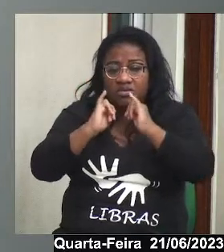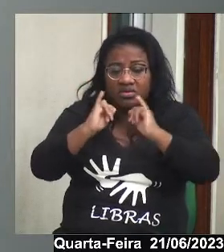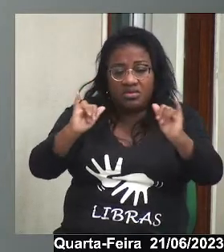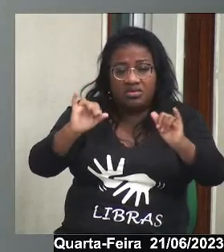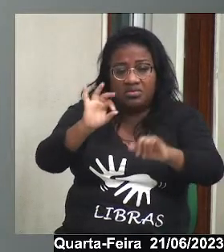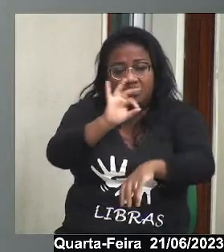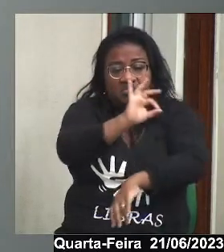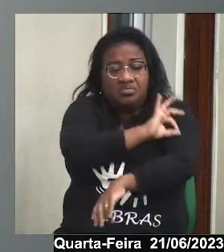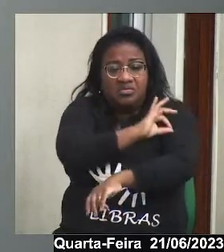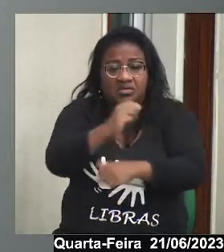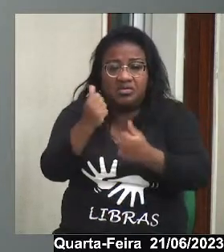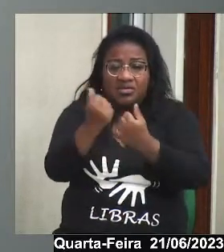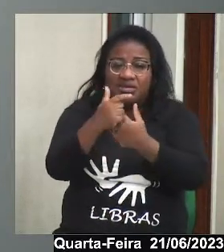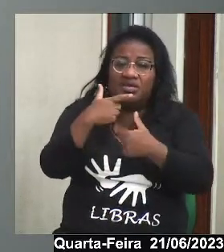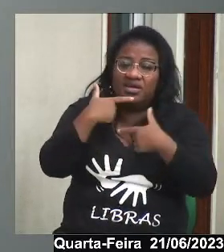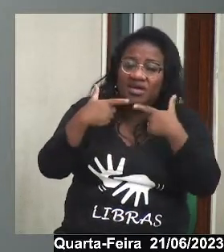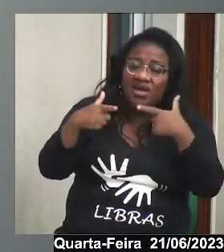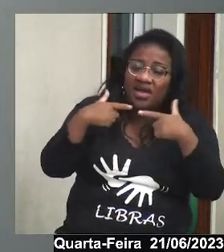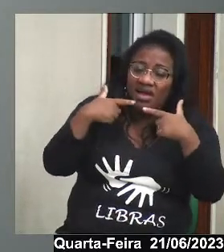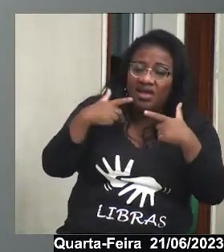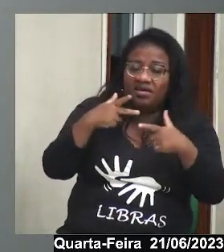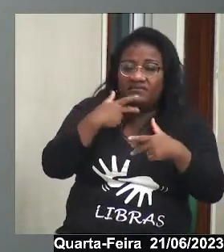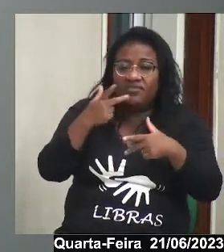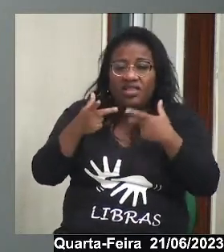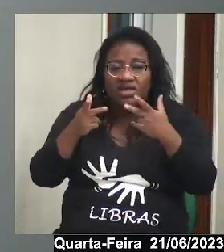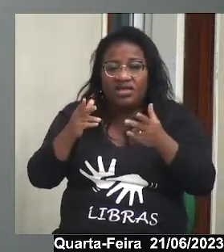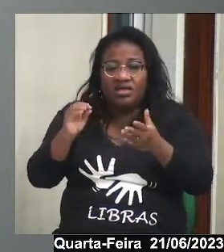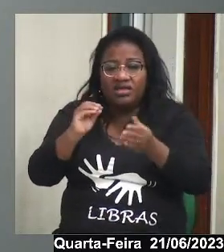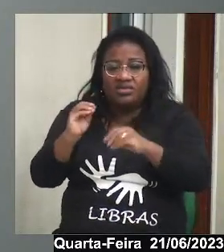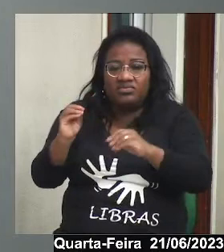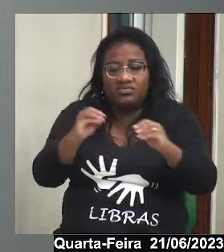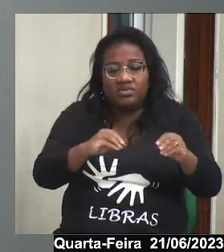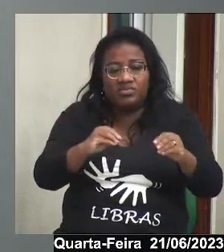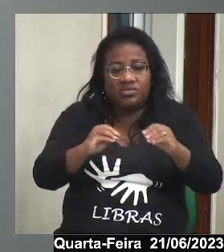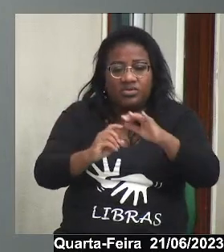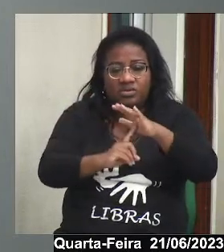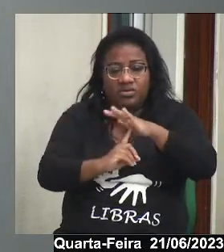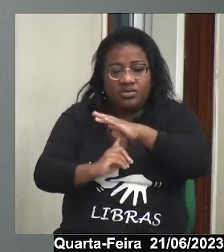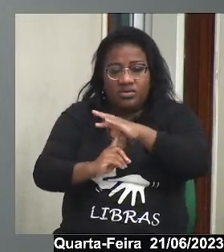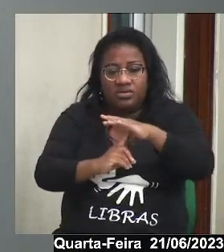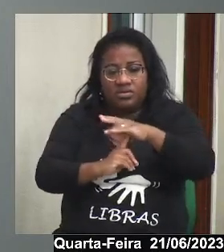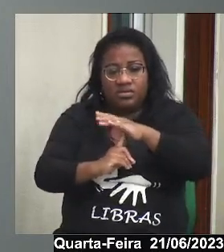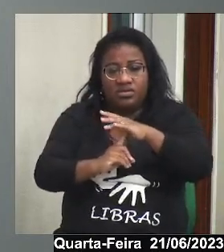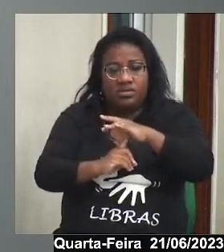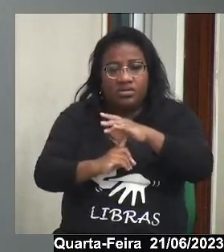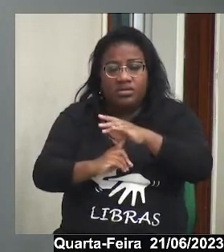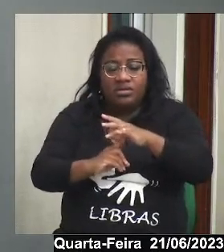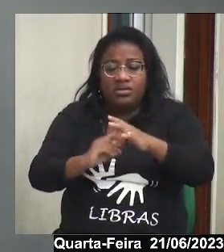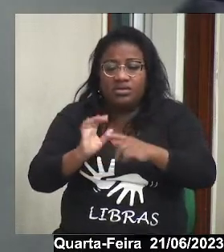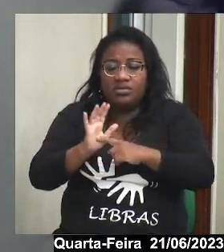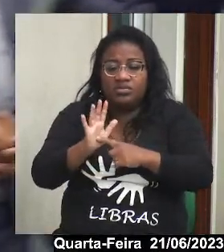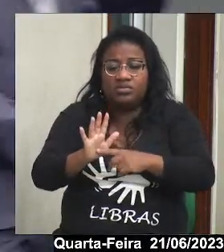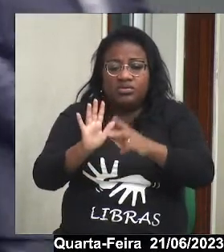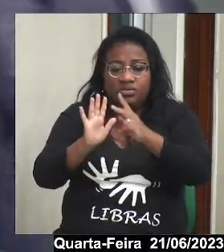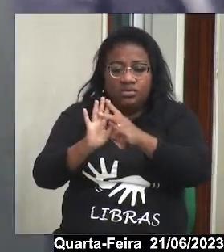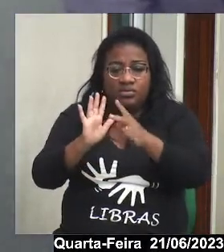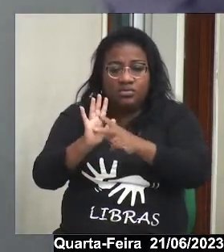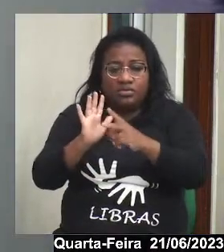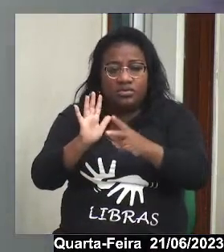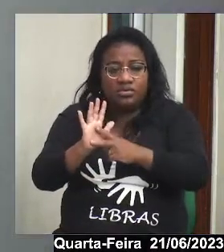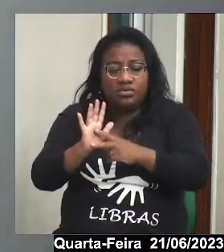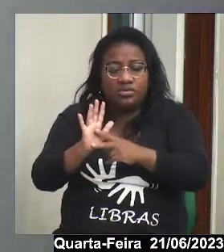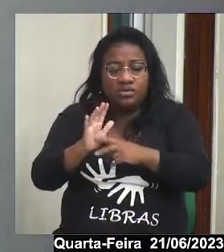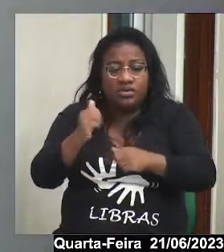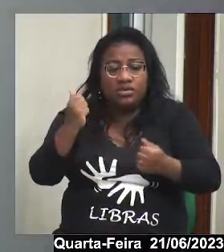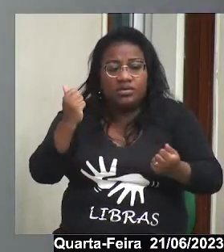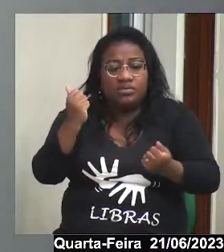o vice-prefeito vir, dar risadinha, falar que não vai tirar a barraca se é a obrigação dele, na verdade, e não apresentar um projeto sério. Ontem,